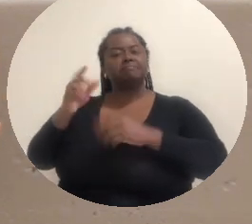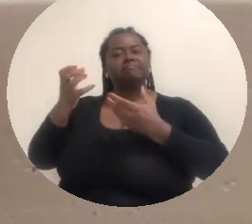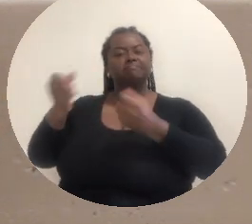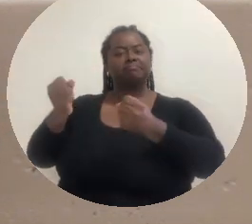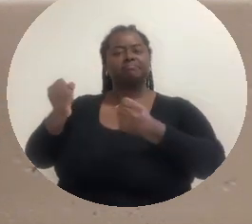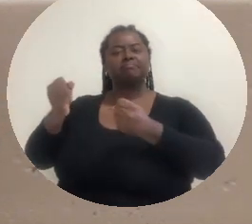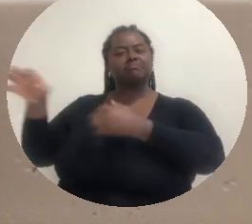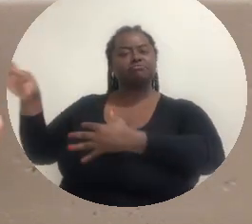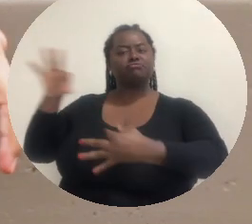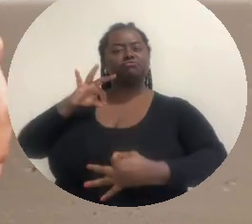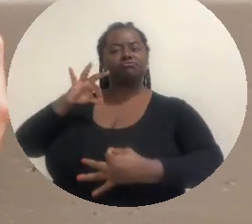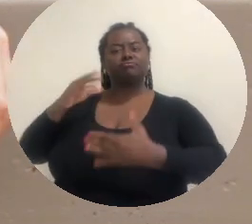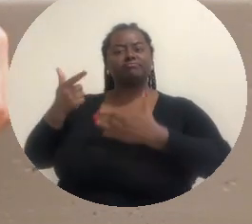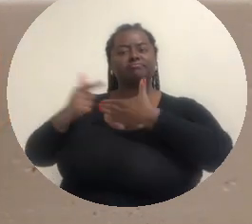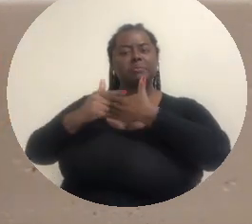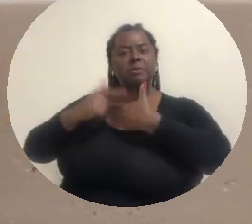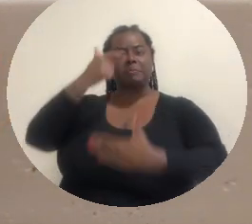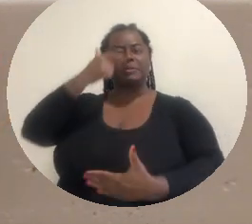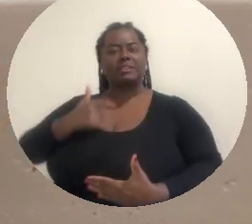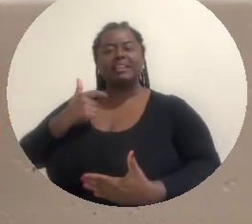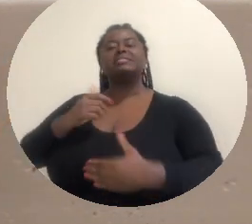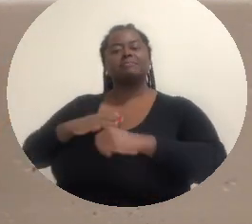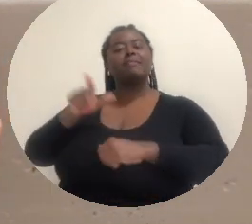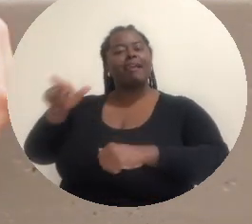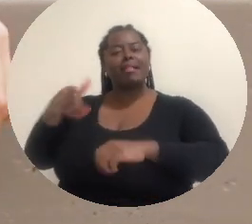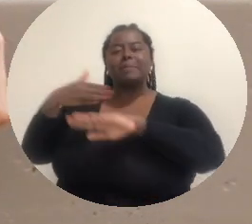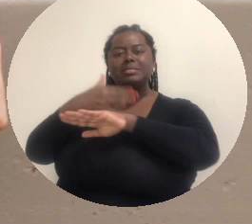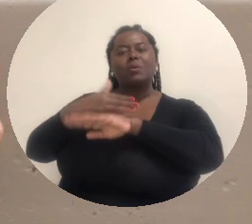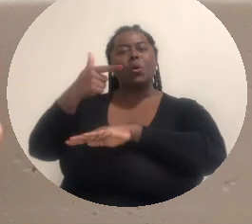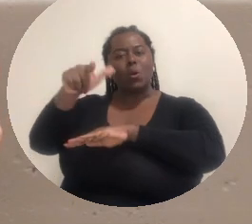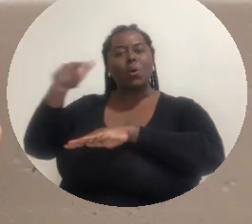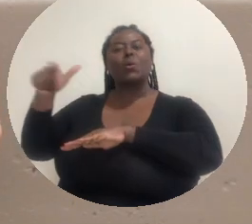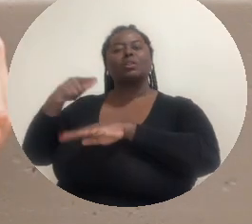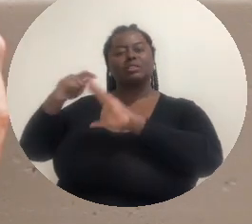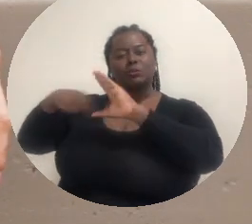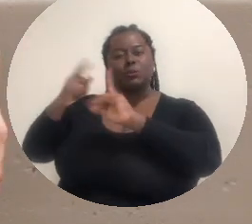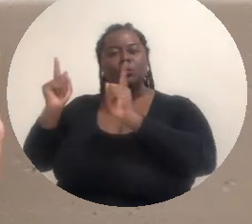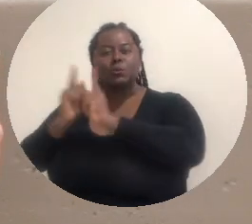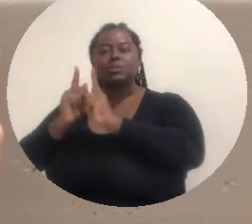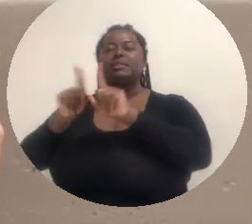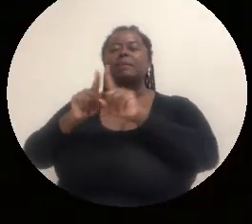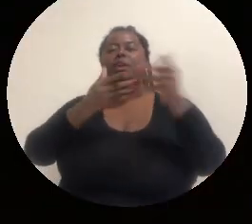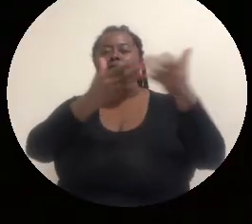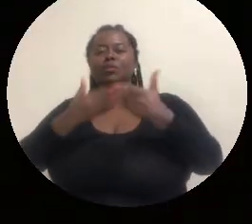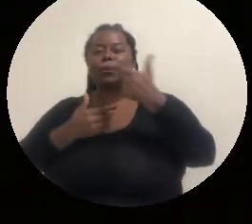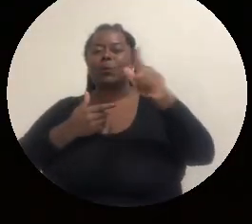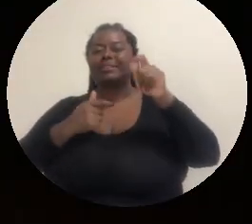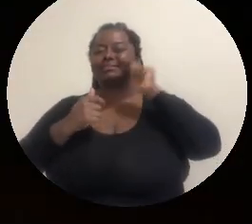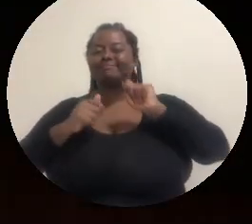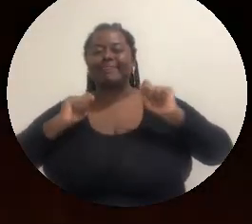Ela até participou de outros curtas nossos. Ela trouxe outras atrizes para participar também.